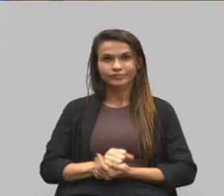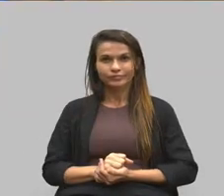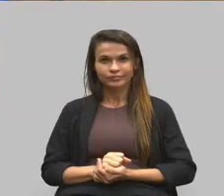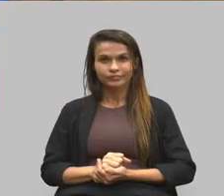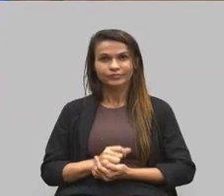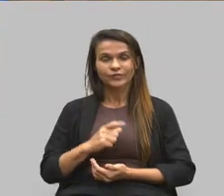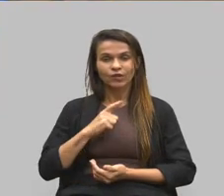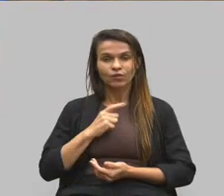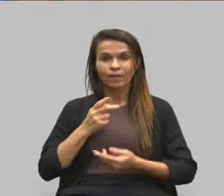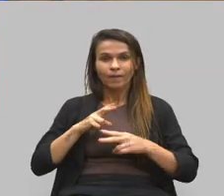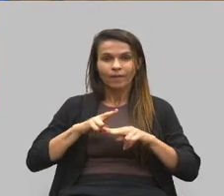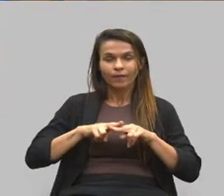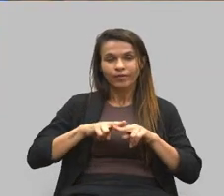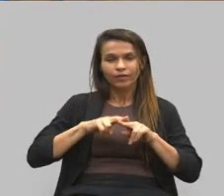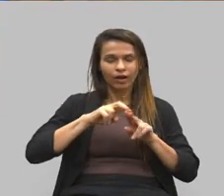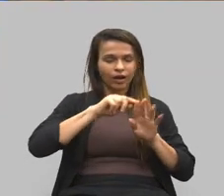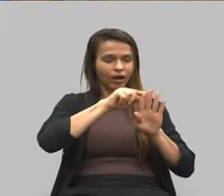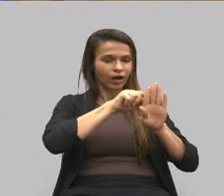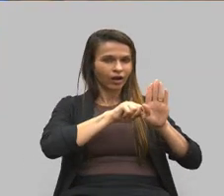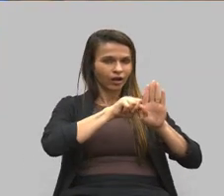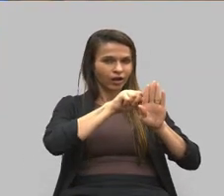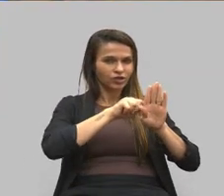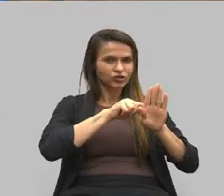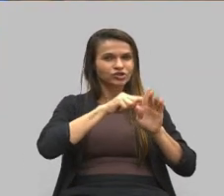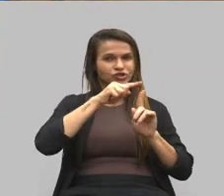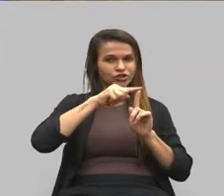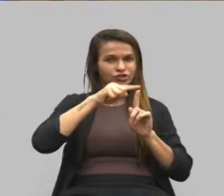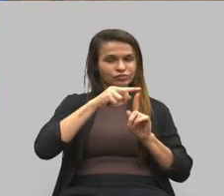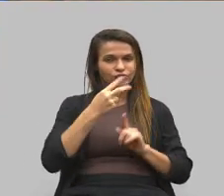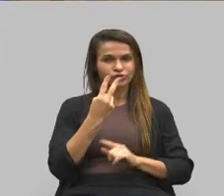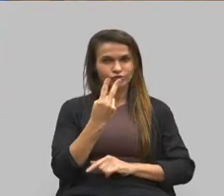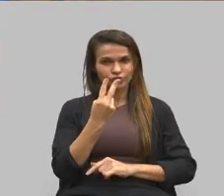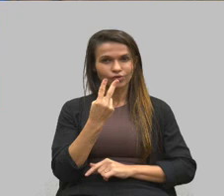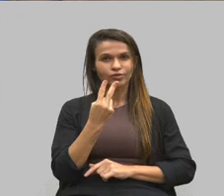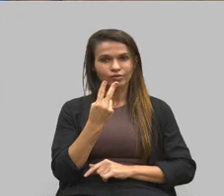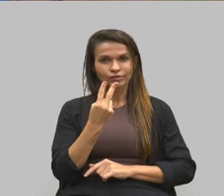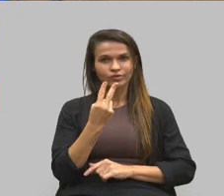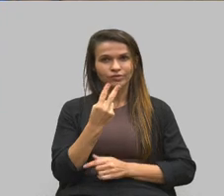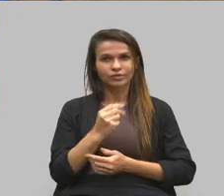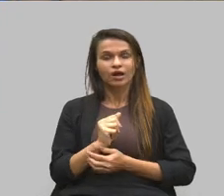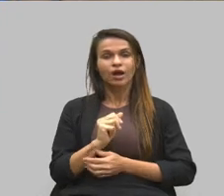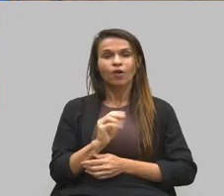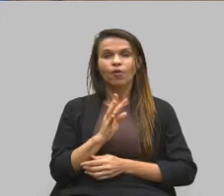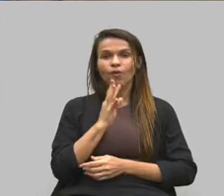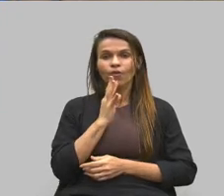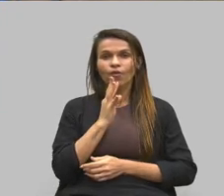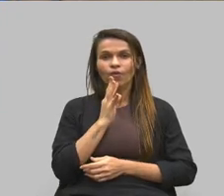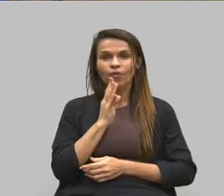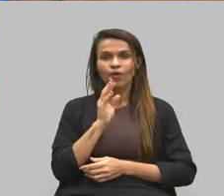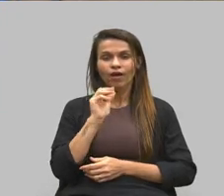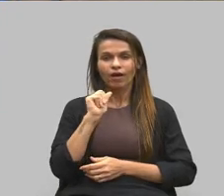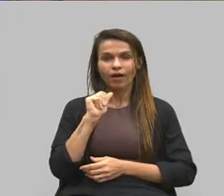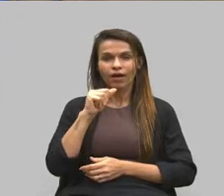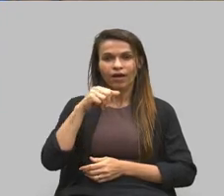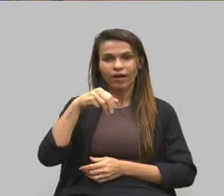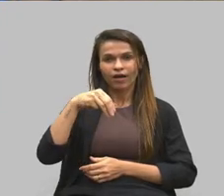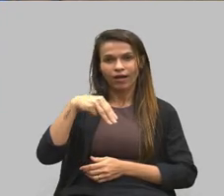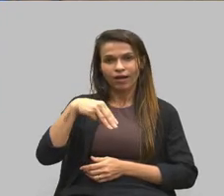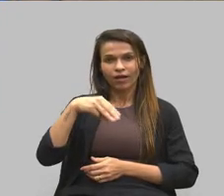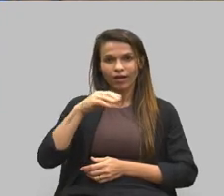muscular espinhal Tipo dois mais conhecida como o h e ter uma doença